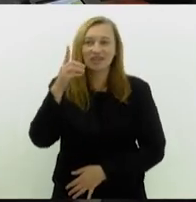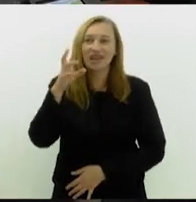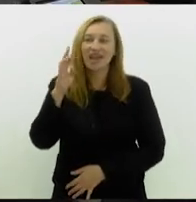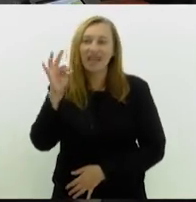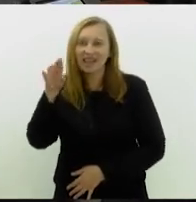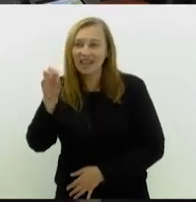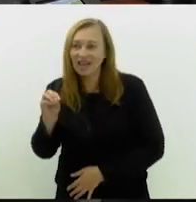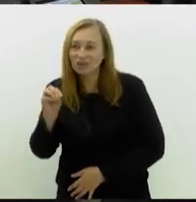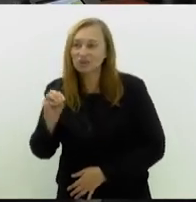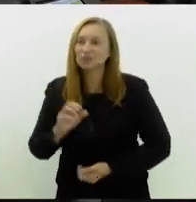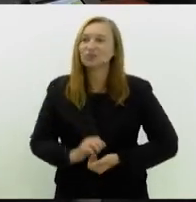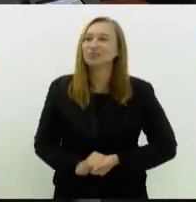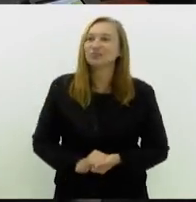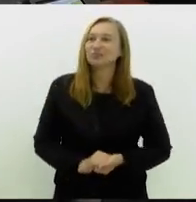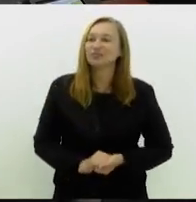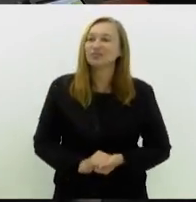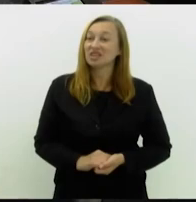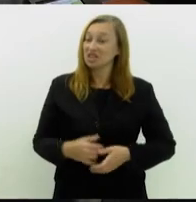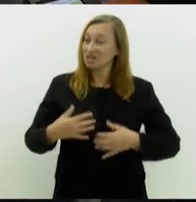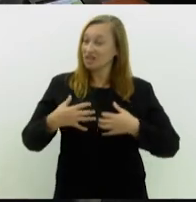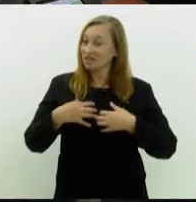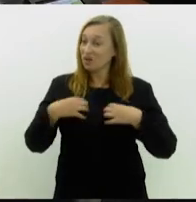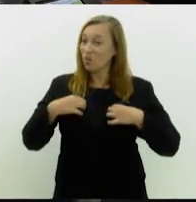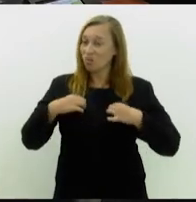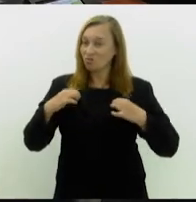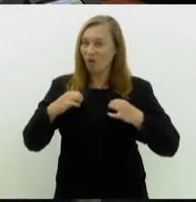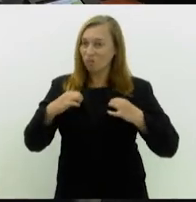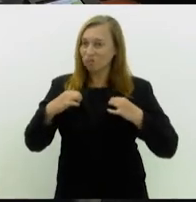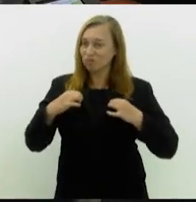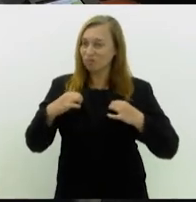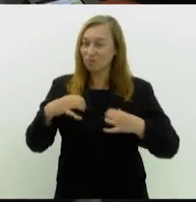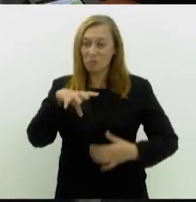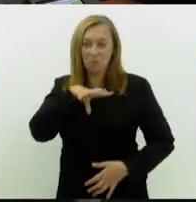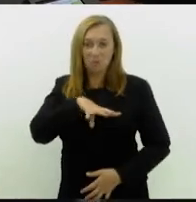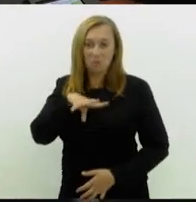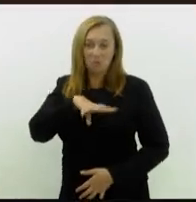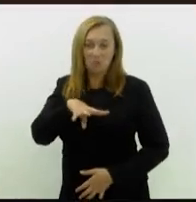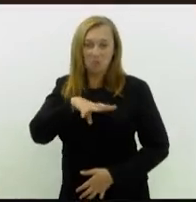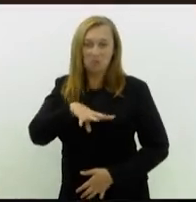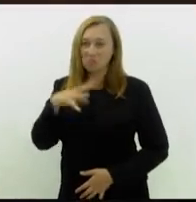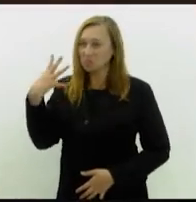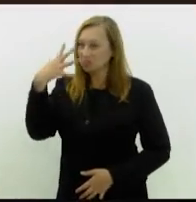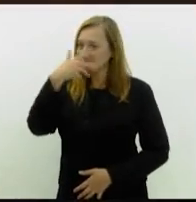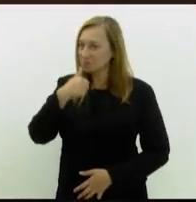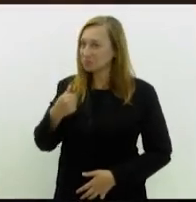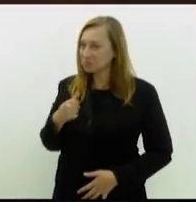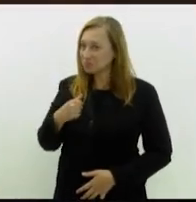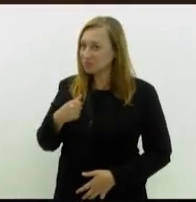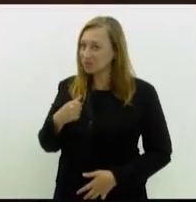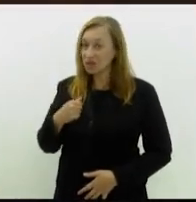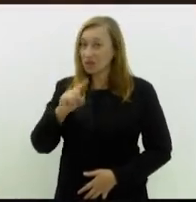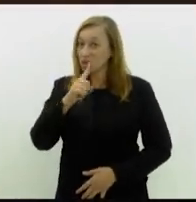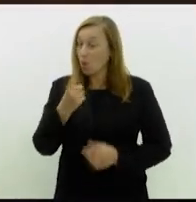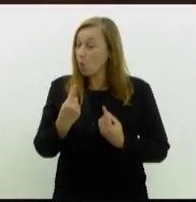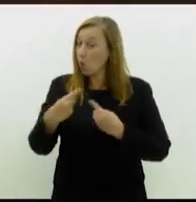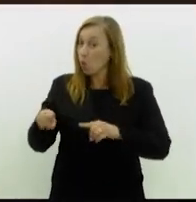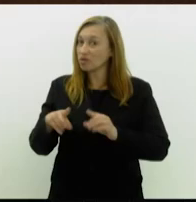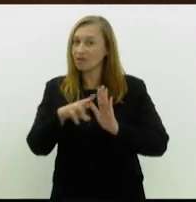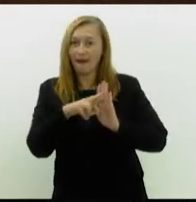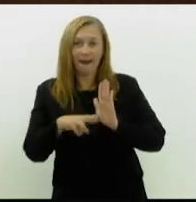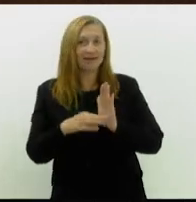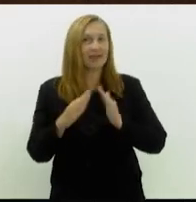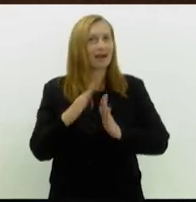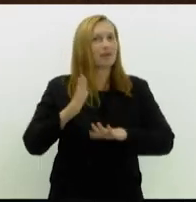Machado que veio tradimo trajadão estiloso e sem ferir o Regimento que é o mais